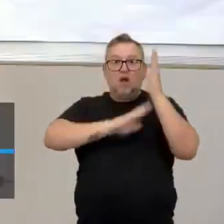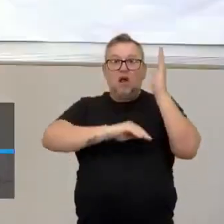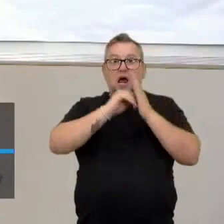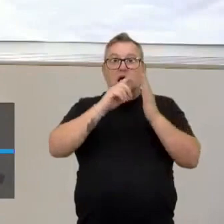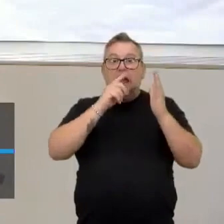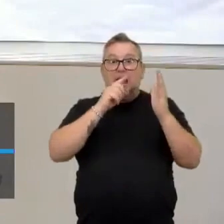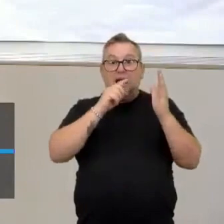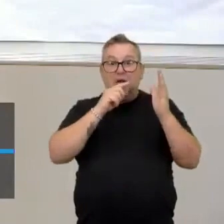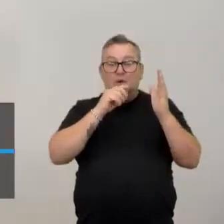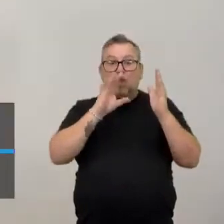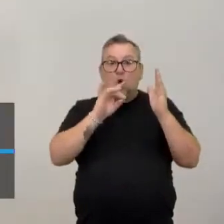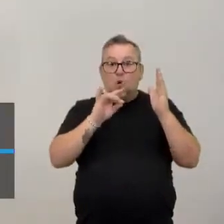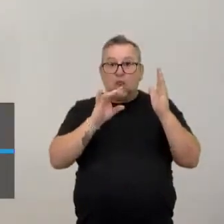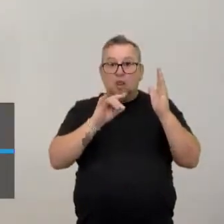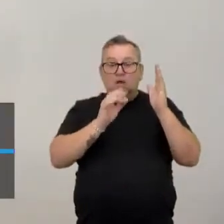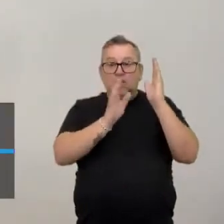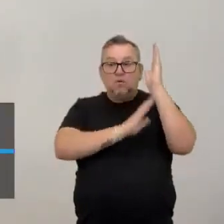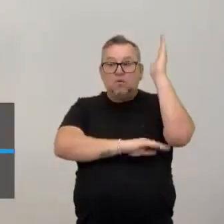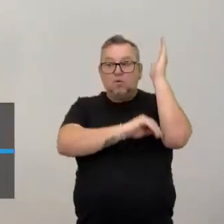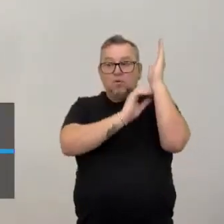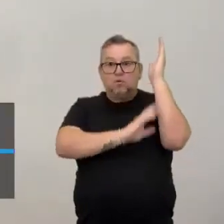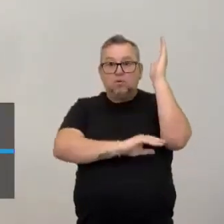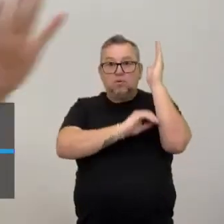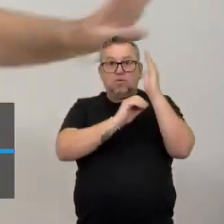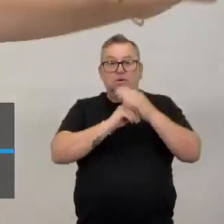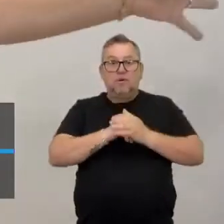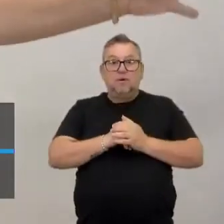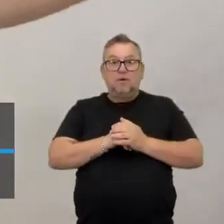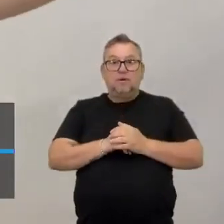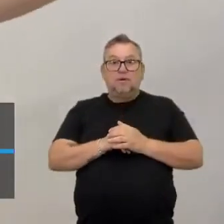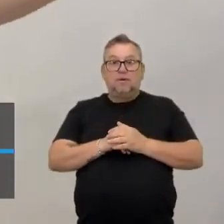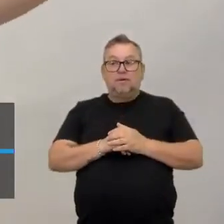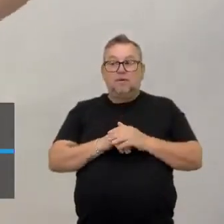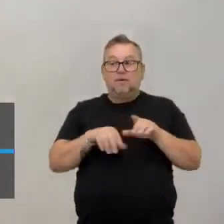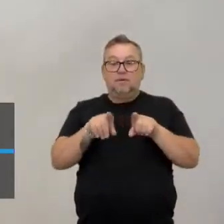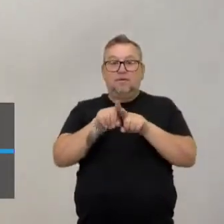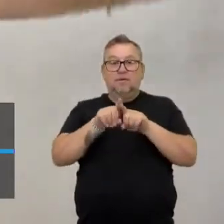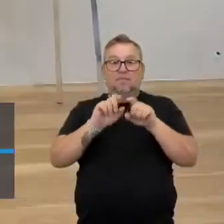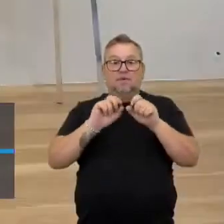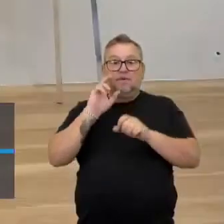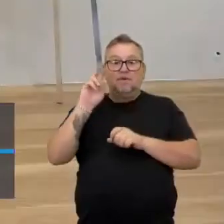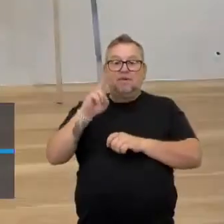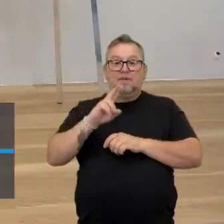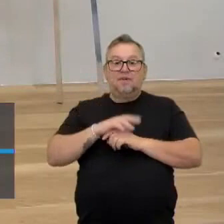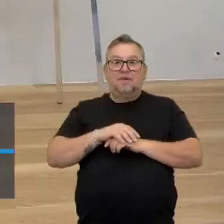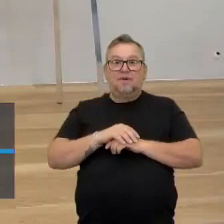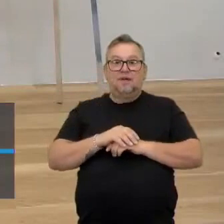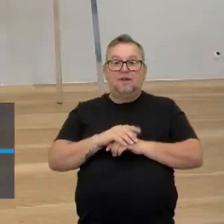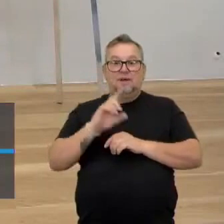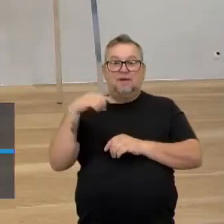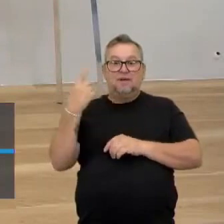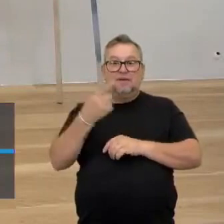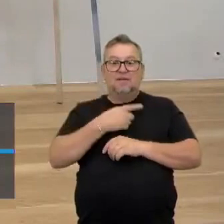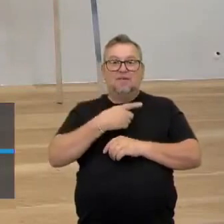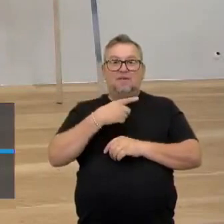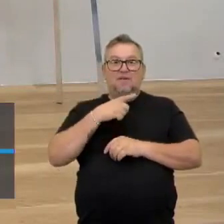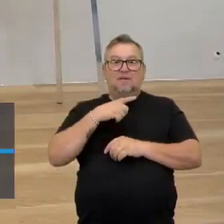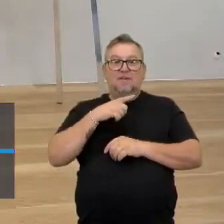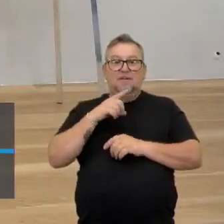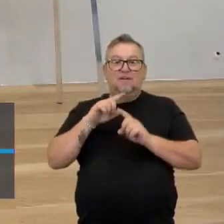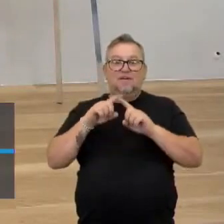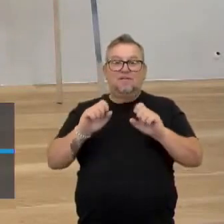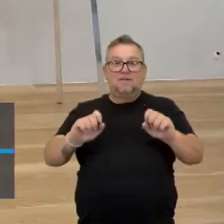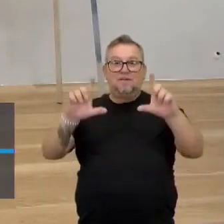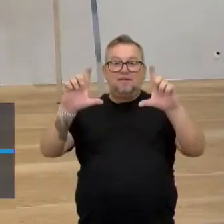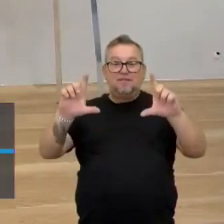água. Um exemplo aqui no estúdio, por exemplo, né? A gente não pode vamos colar aqui na nossa cenografia,